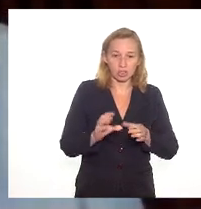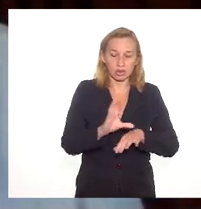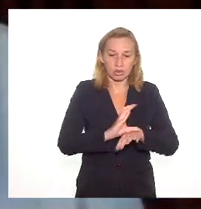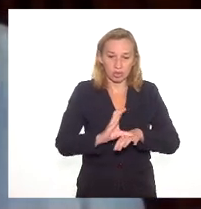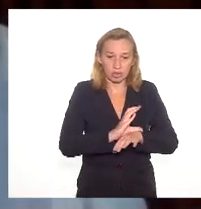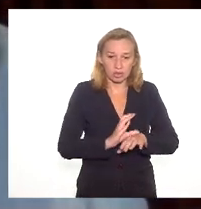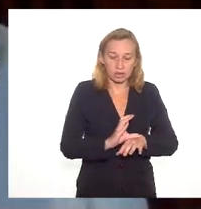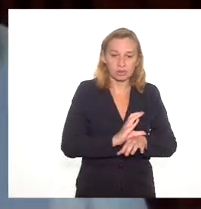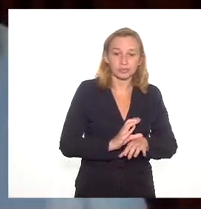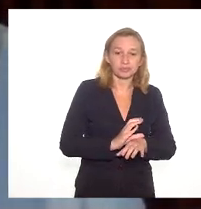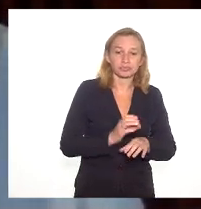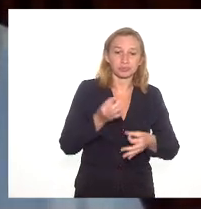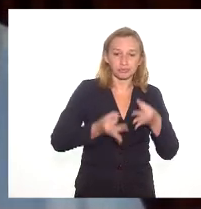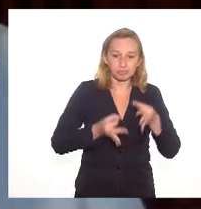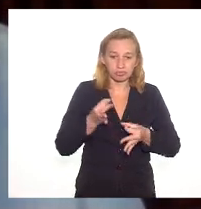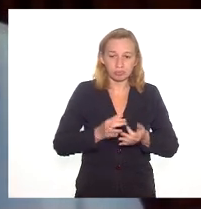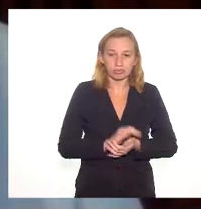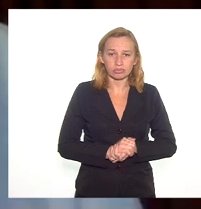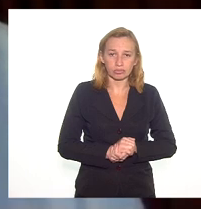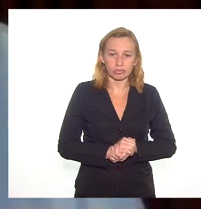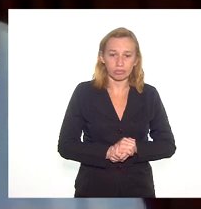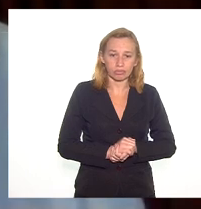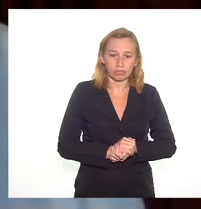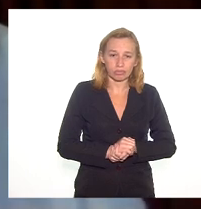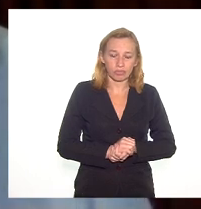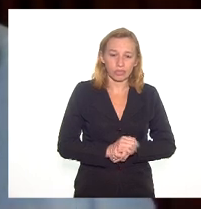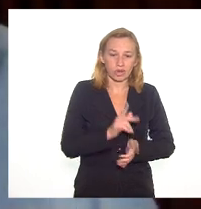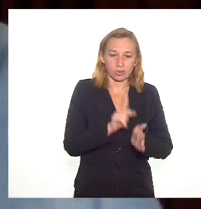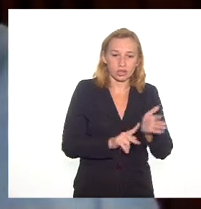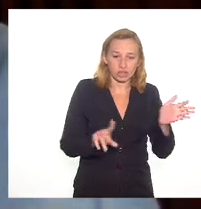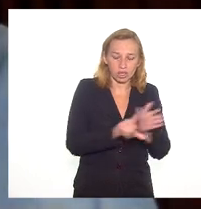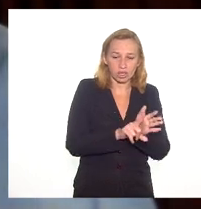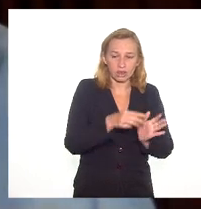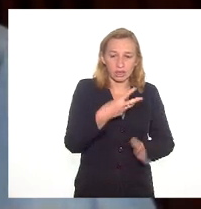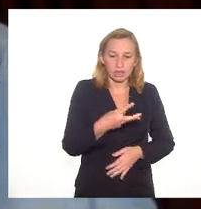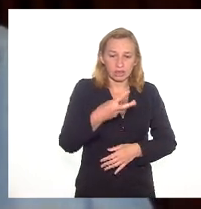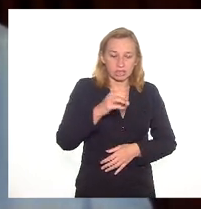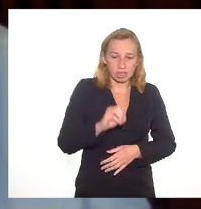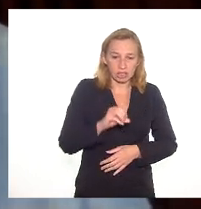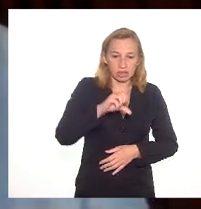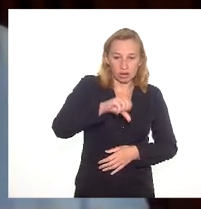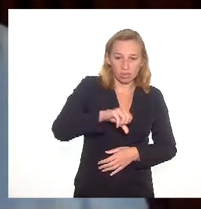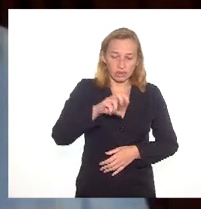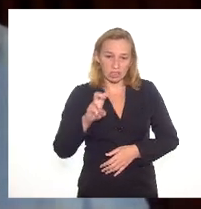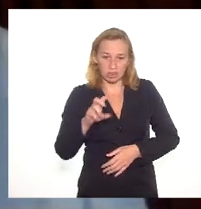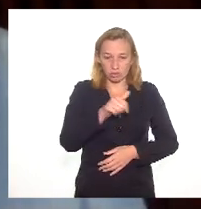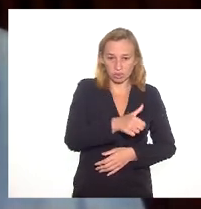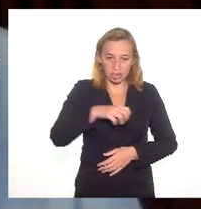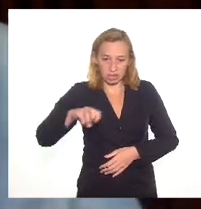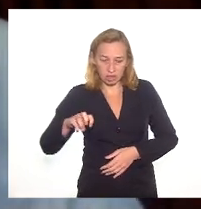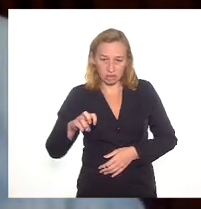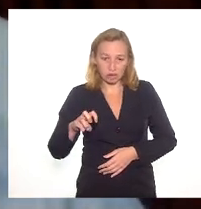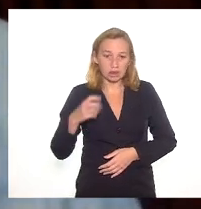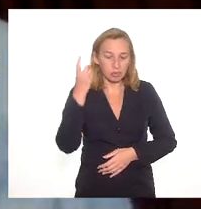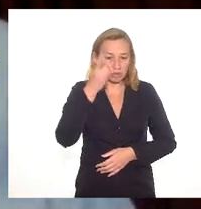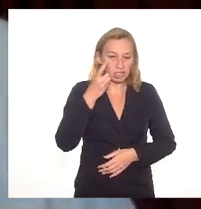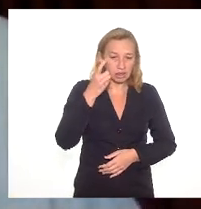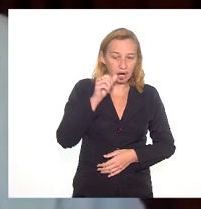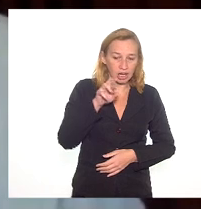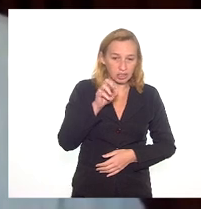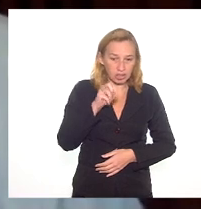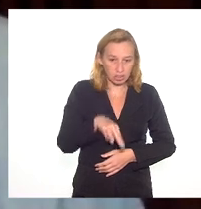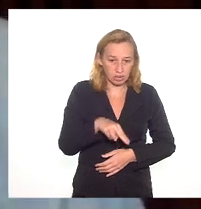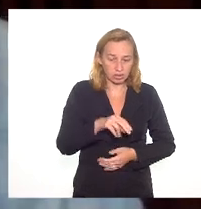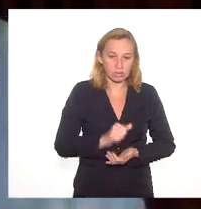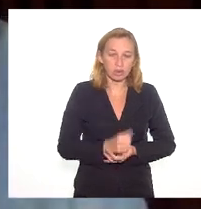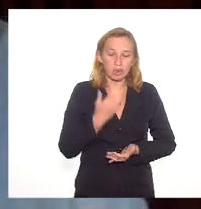Constitucionalidade, legalidade e juridicidade. Projeto de lei 395/2020, autor do deputado Anderson Moraes. Há um retorno